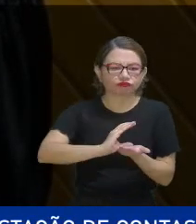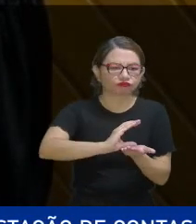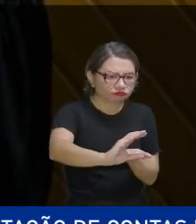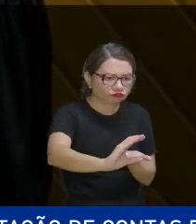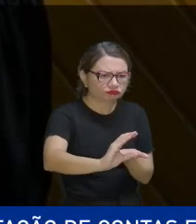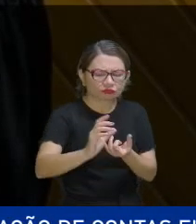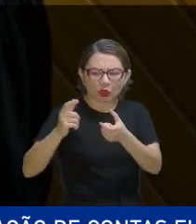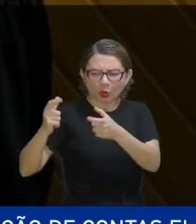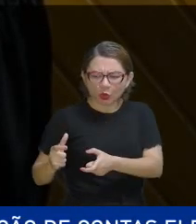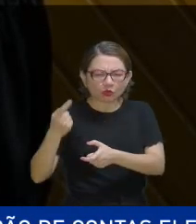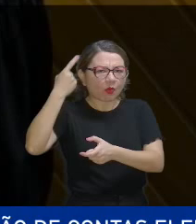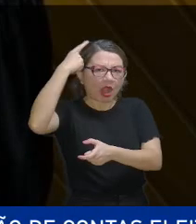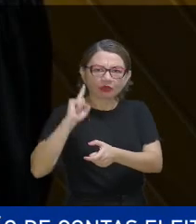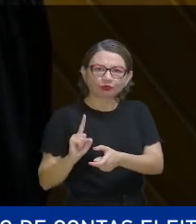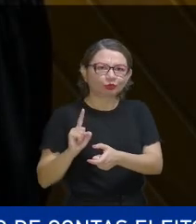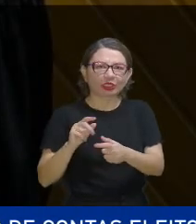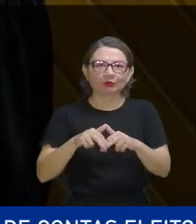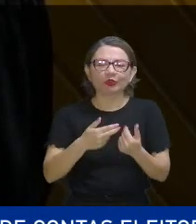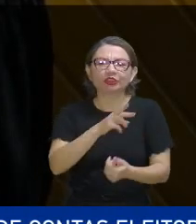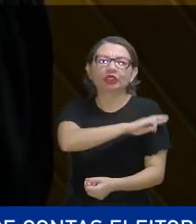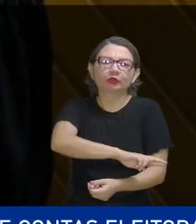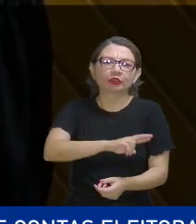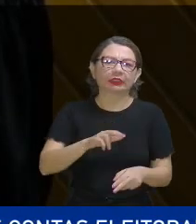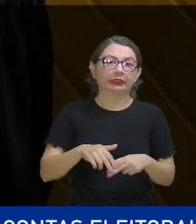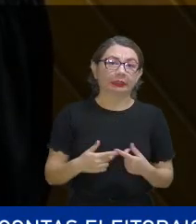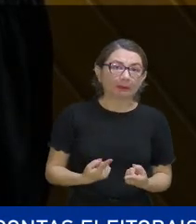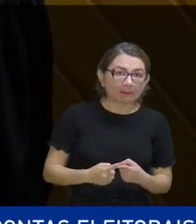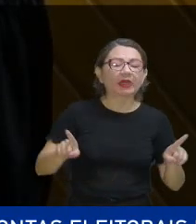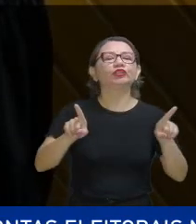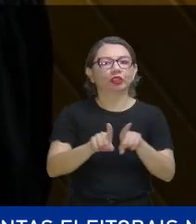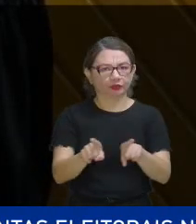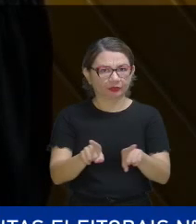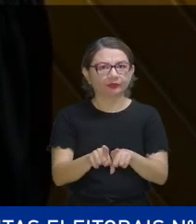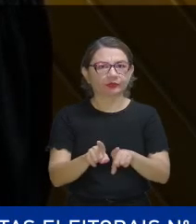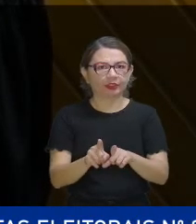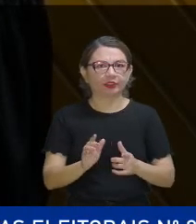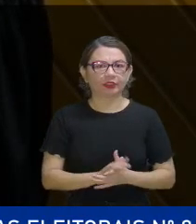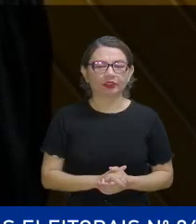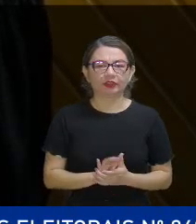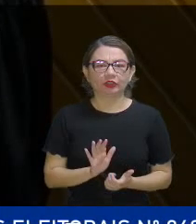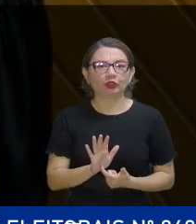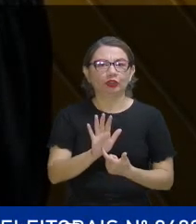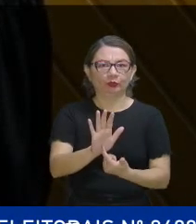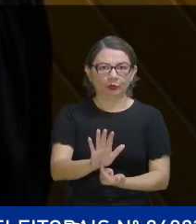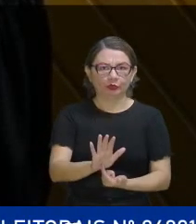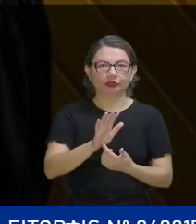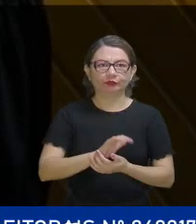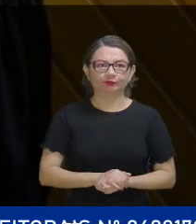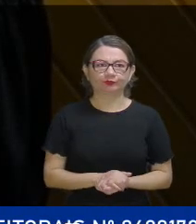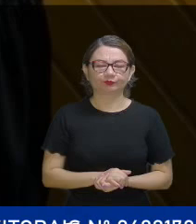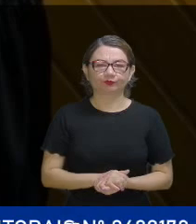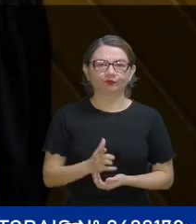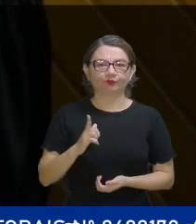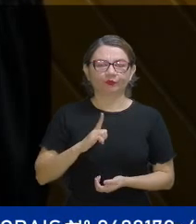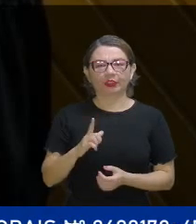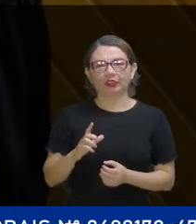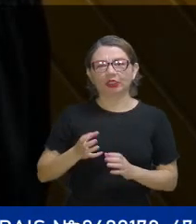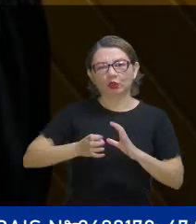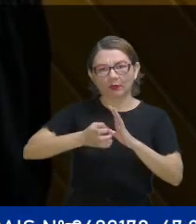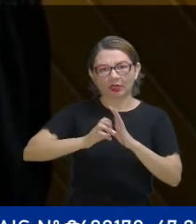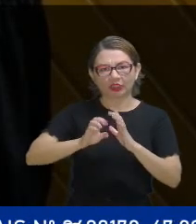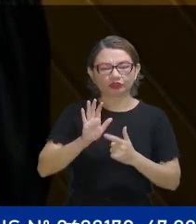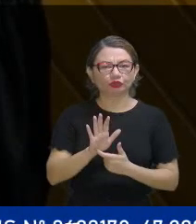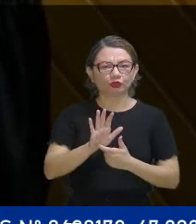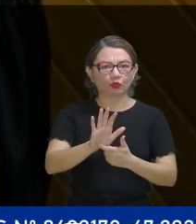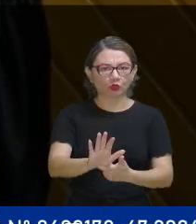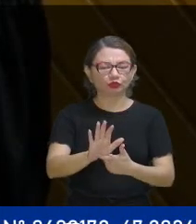confiabilidade das contas e enseja a sua desaprovação. Não obstante, conforme consignado no relatório lido na presente assentada, a agremiação partidária